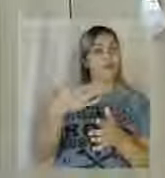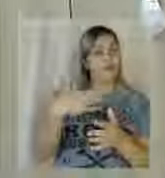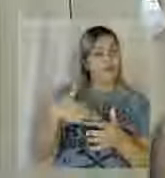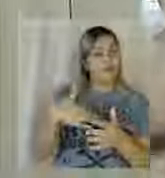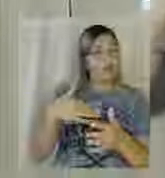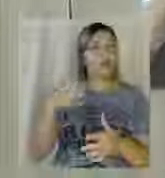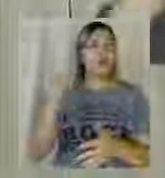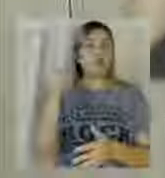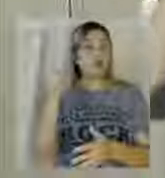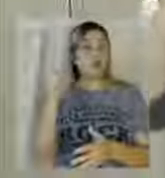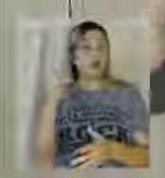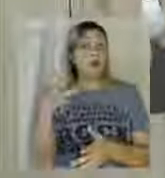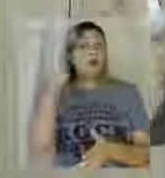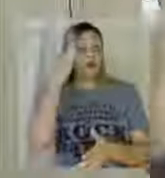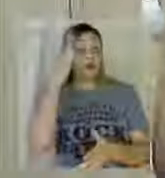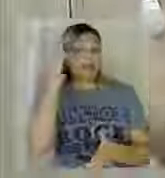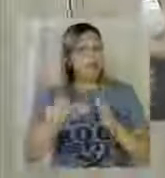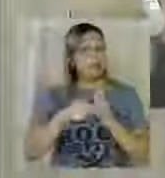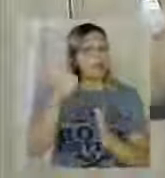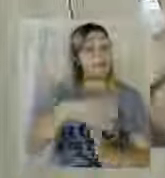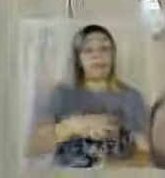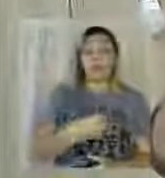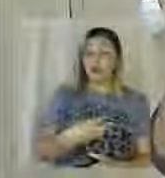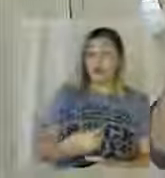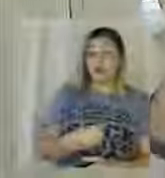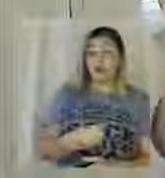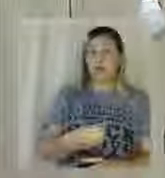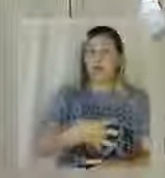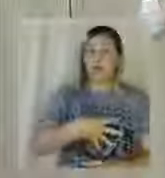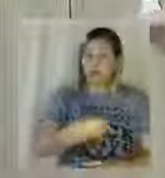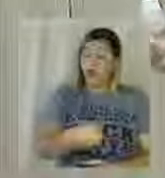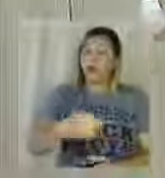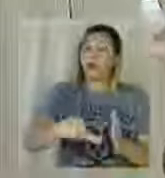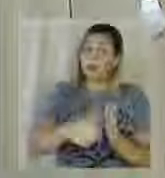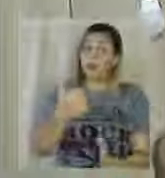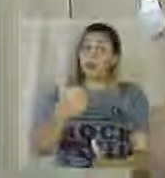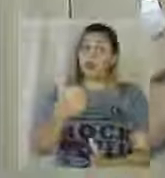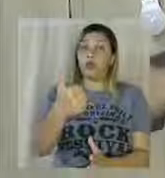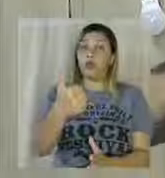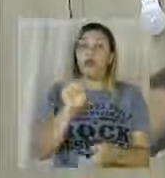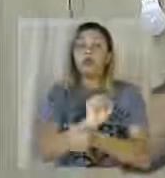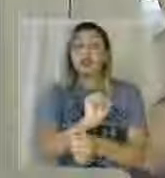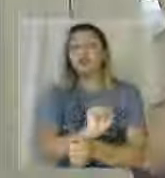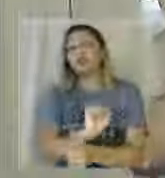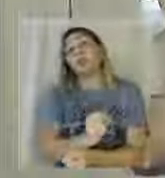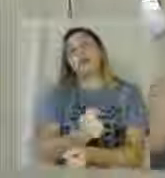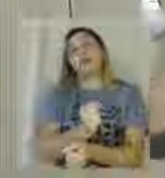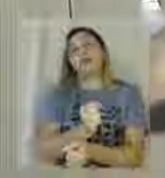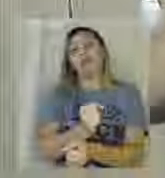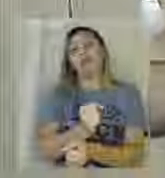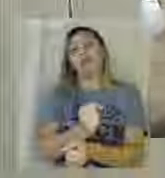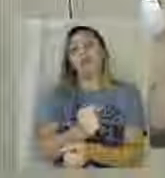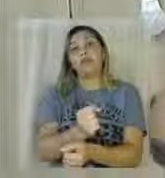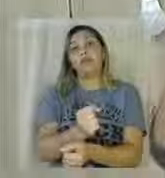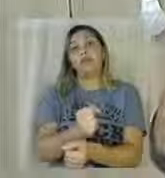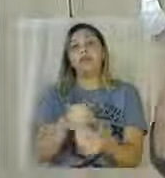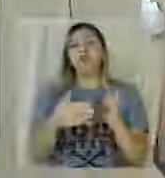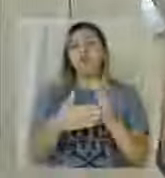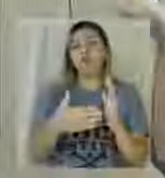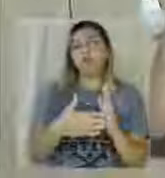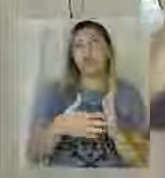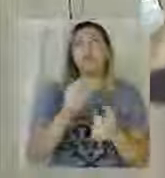filho primeiro. Vou esperar depois, quando chegar a oportunidade certa, aí sim eu vou querer namorar. Esperei tempo, viu?